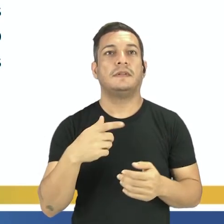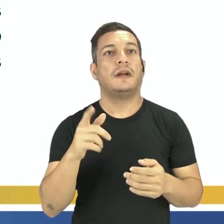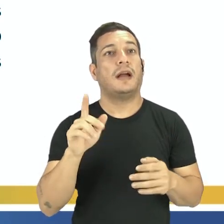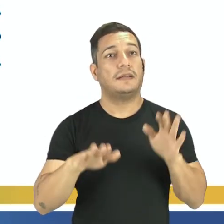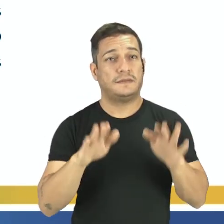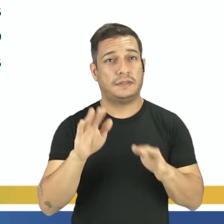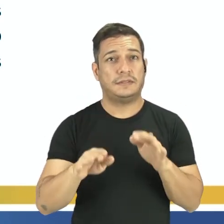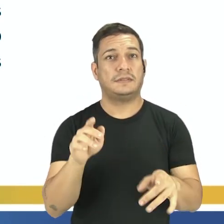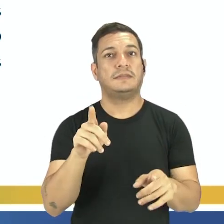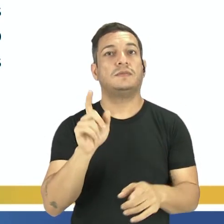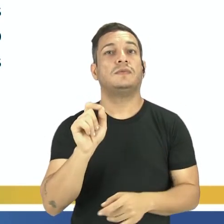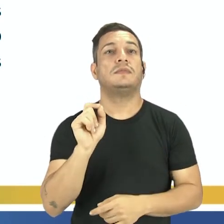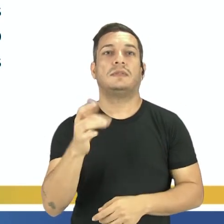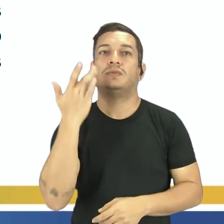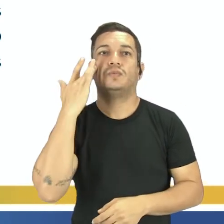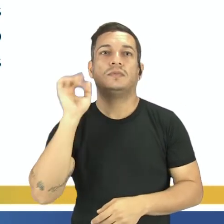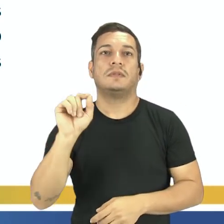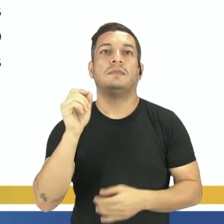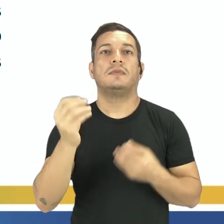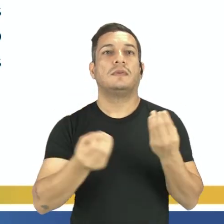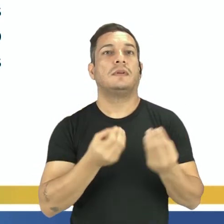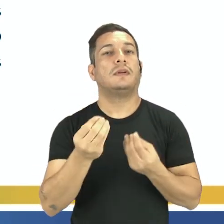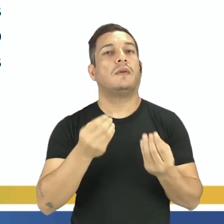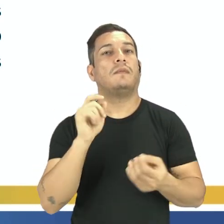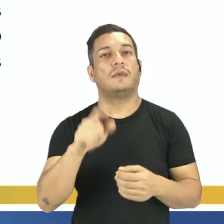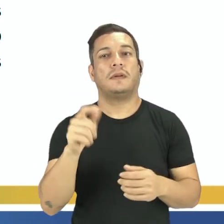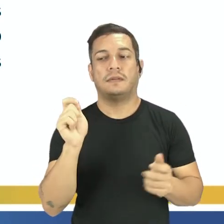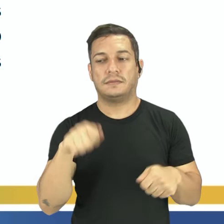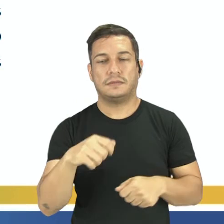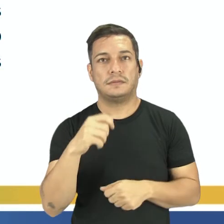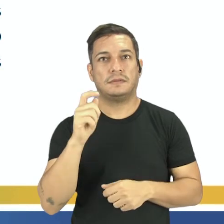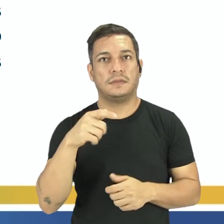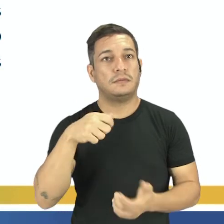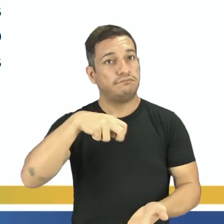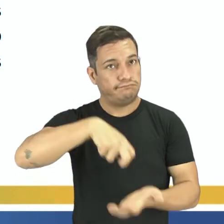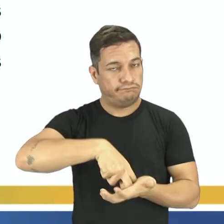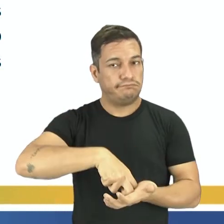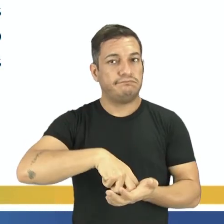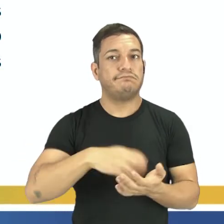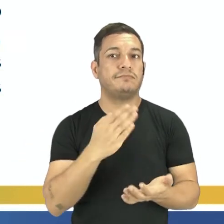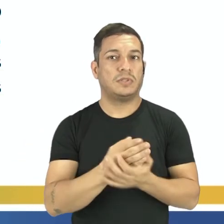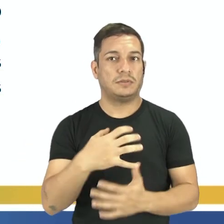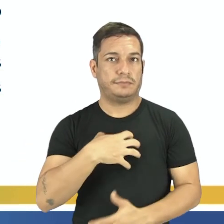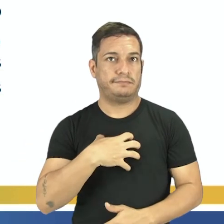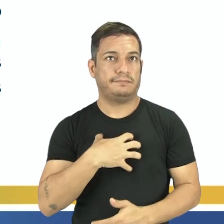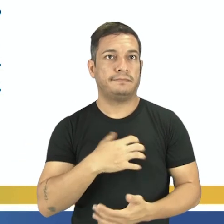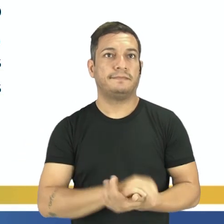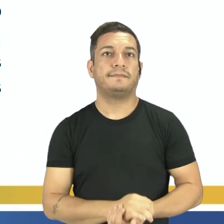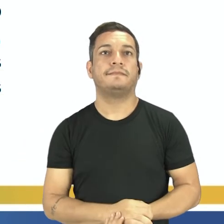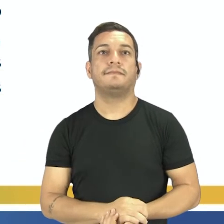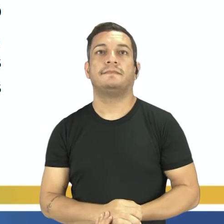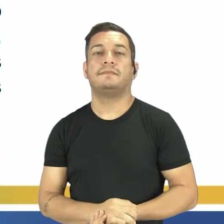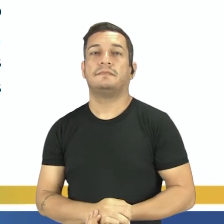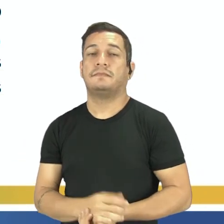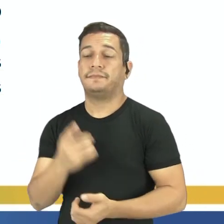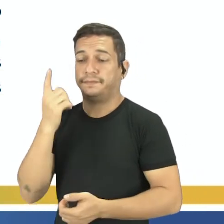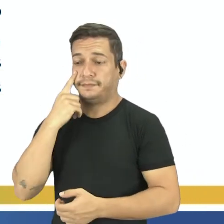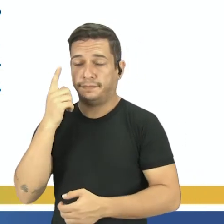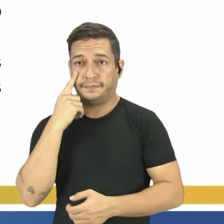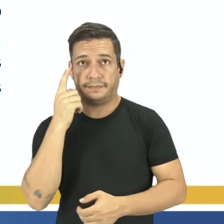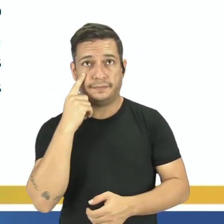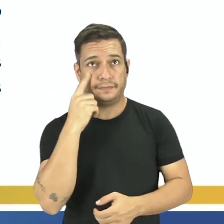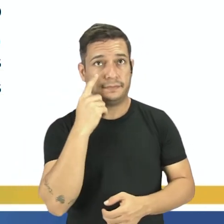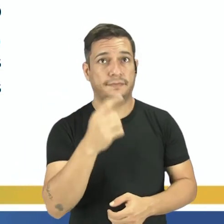Por às vezes não saberem que podem ser seriamente punidos por suas ações. Somado a isso,